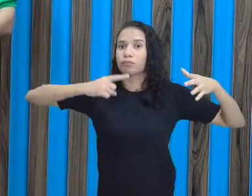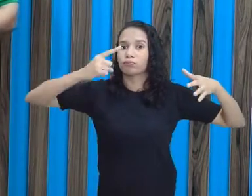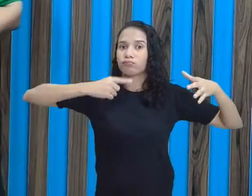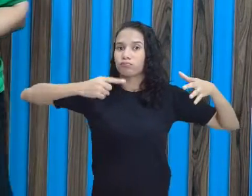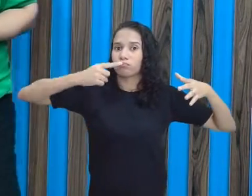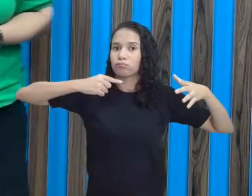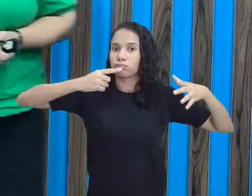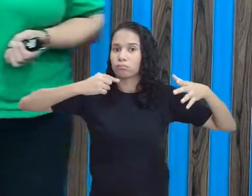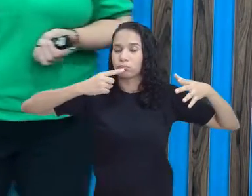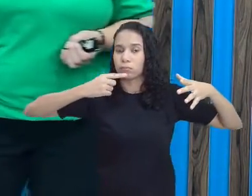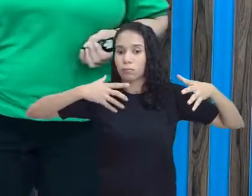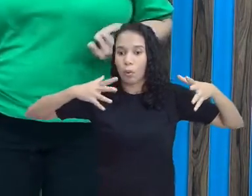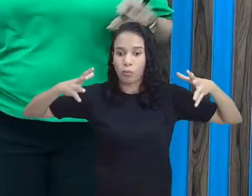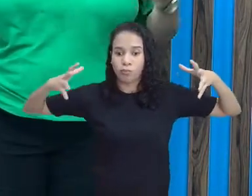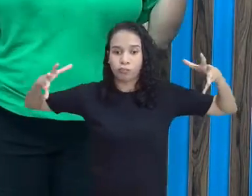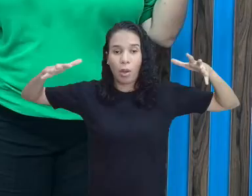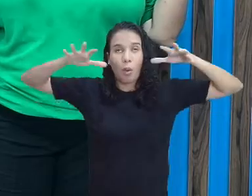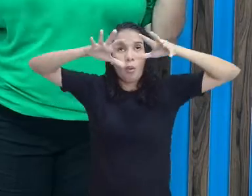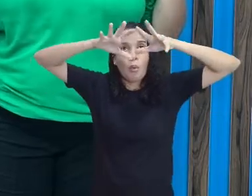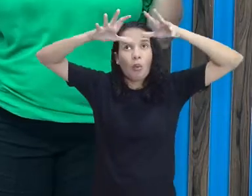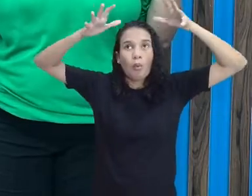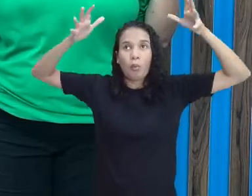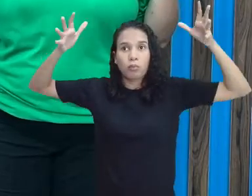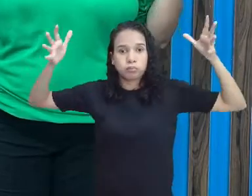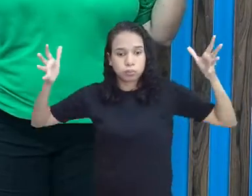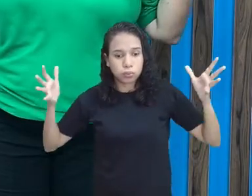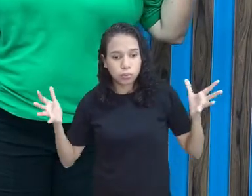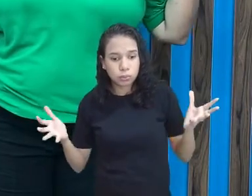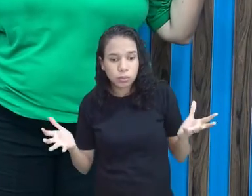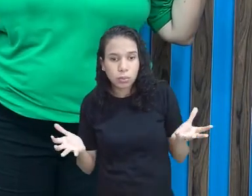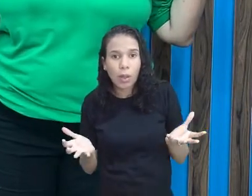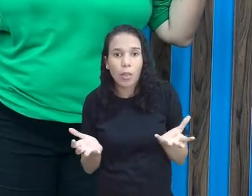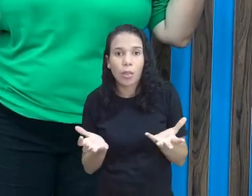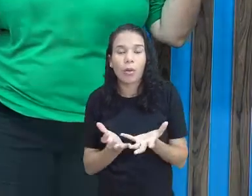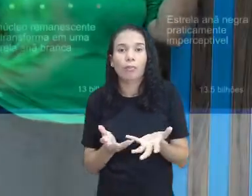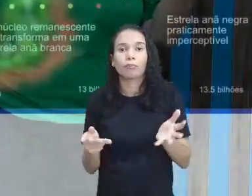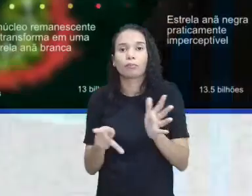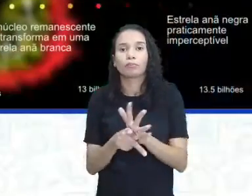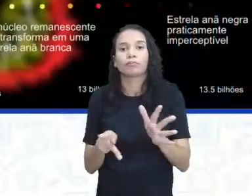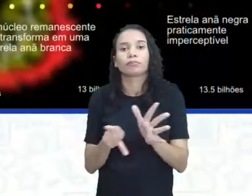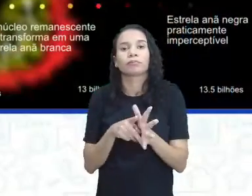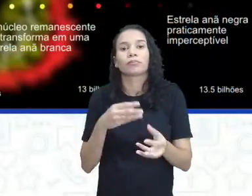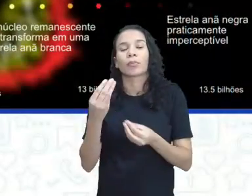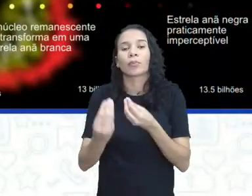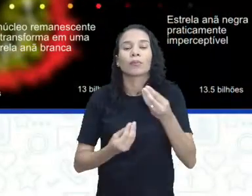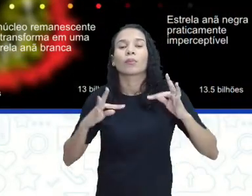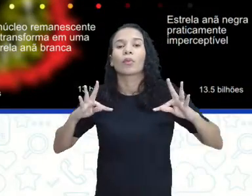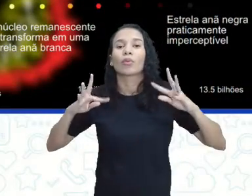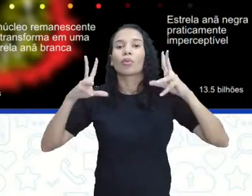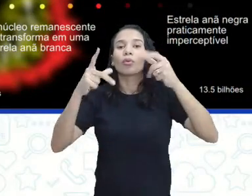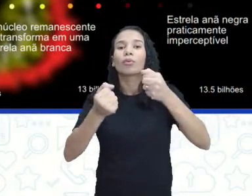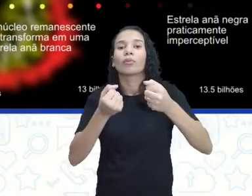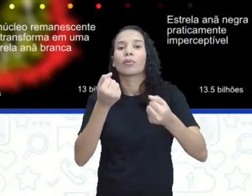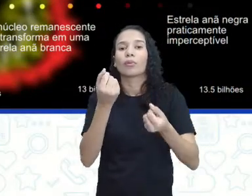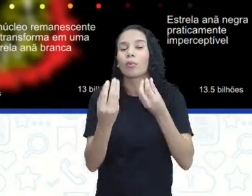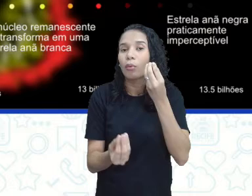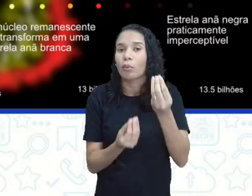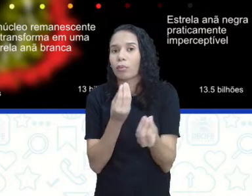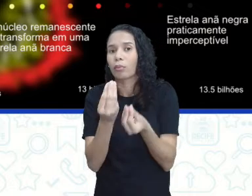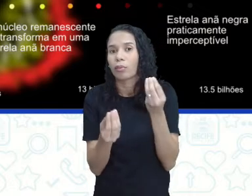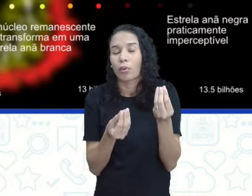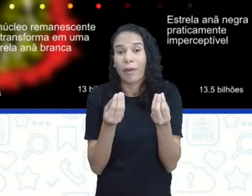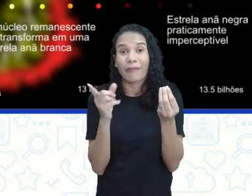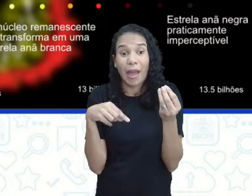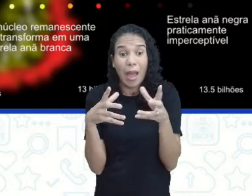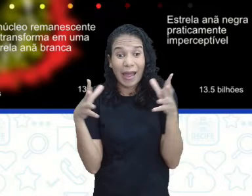gigante vermelha enorme, que vai engolir aí, né? Engolir, que eu digo é o que, gente? Vai ficar